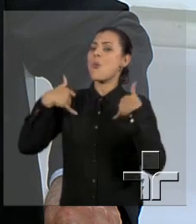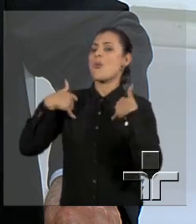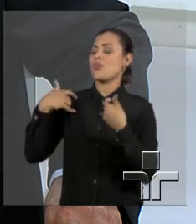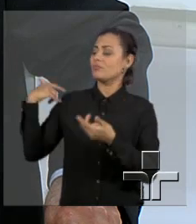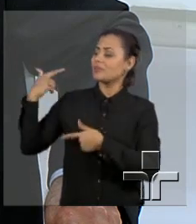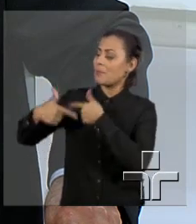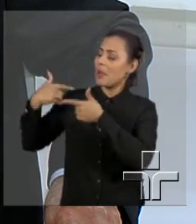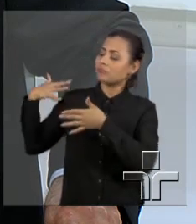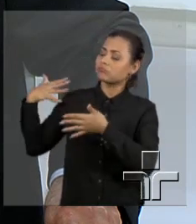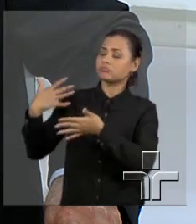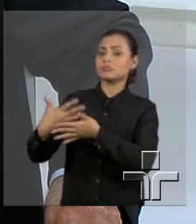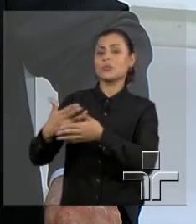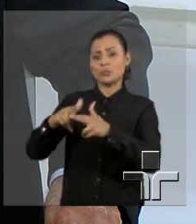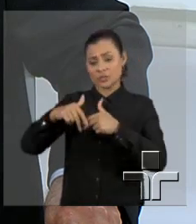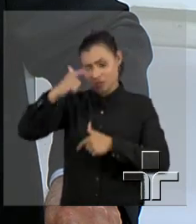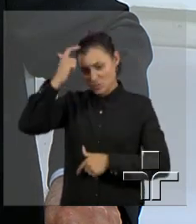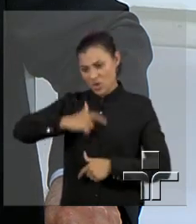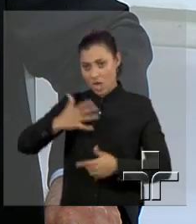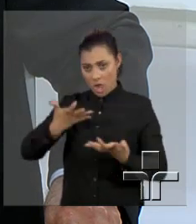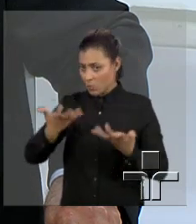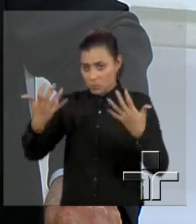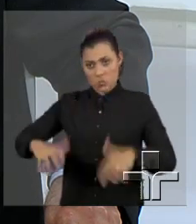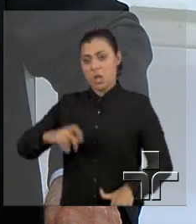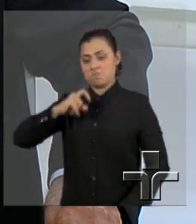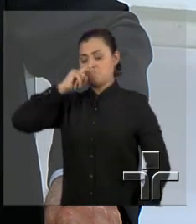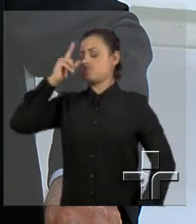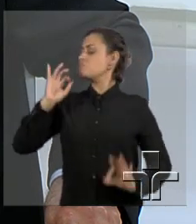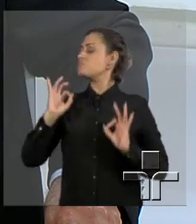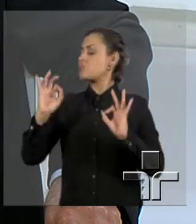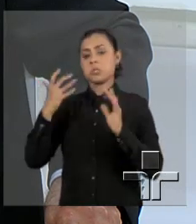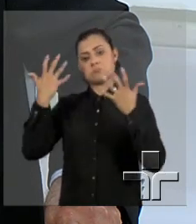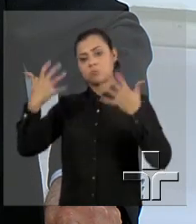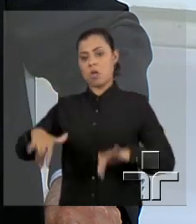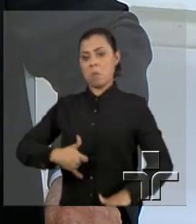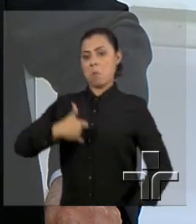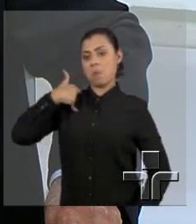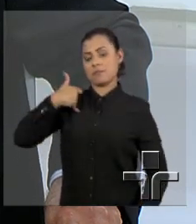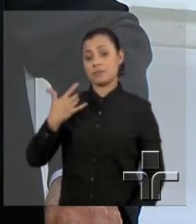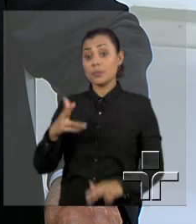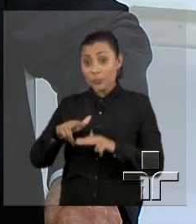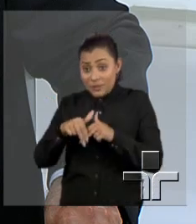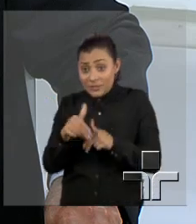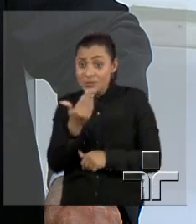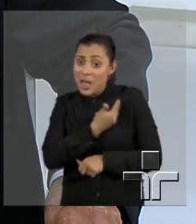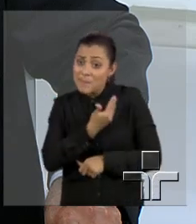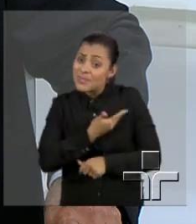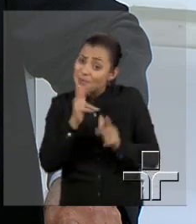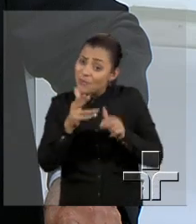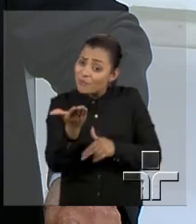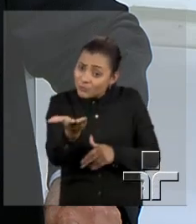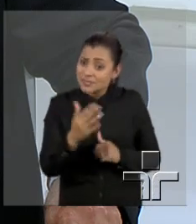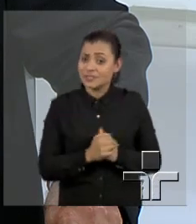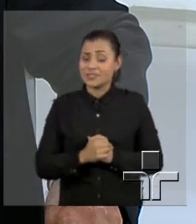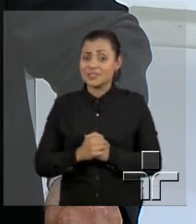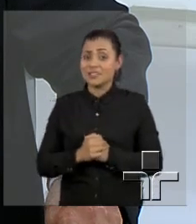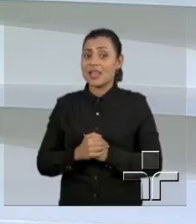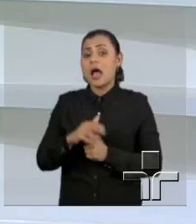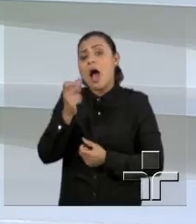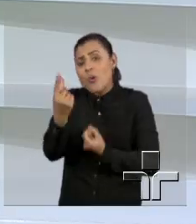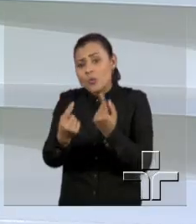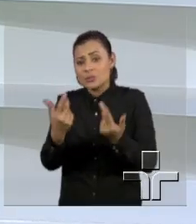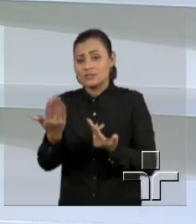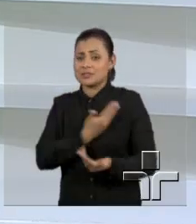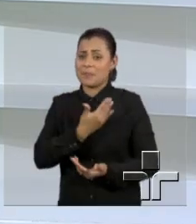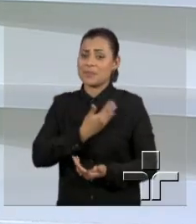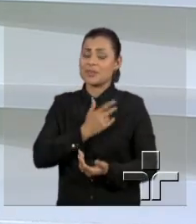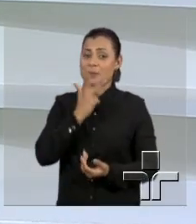notoriedade não me suba a cabeça. E por isso, quando amigos queridos como você me estimularam